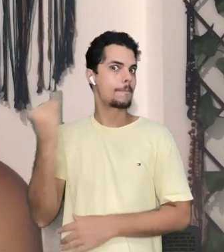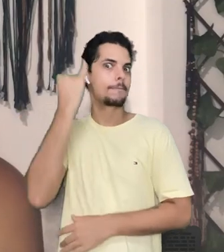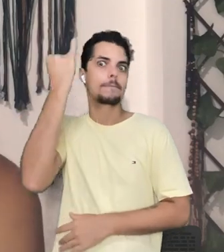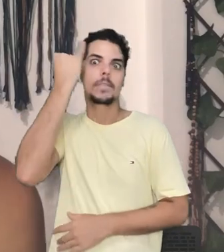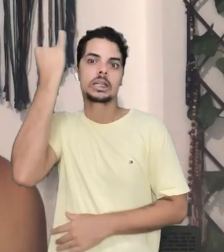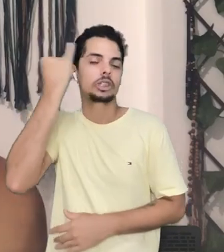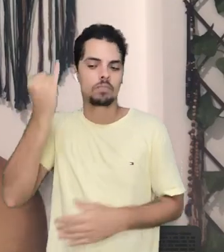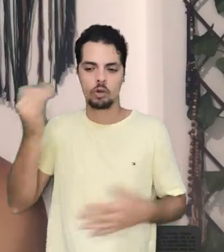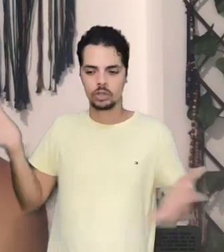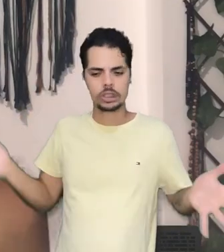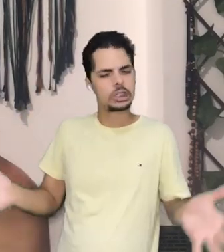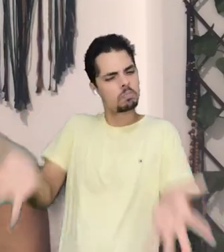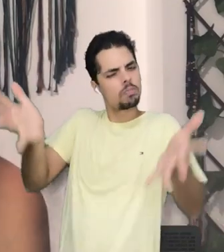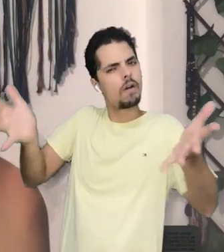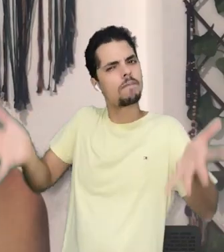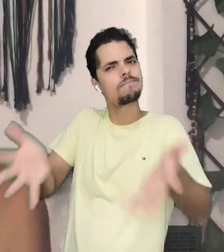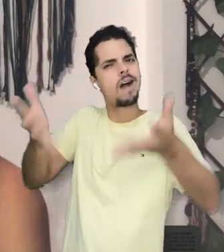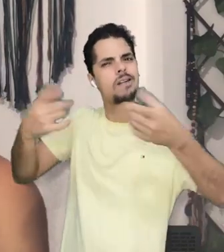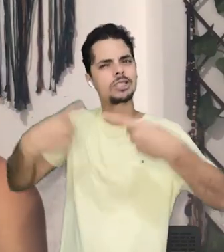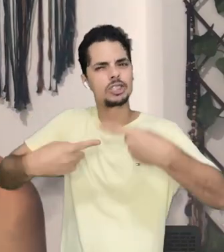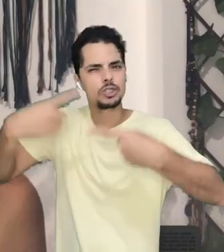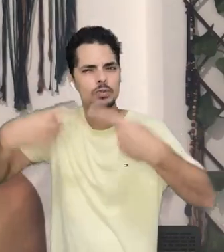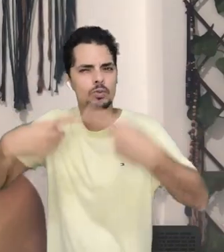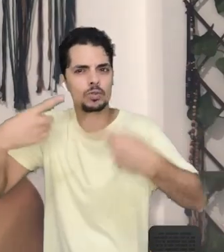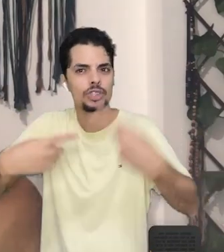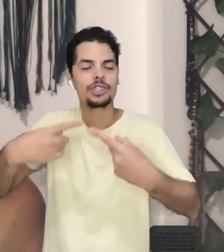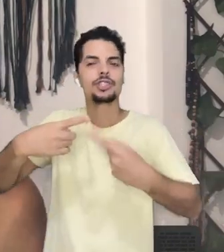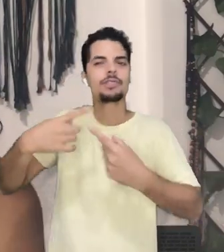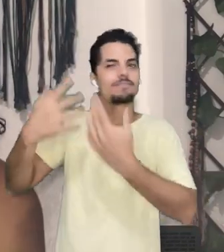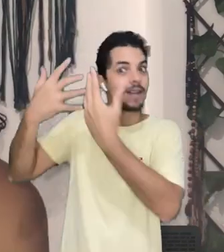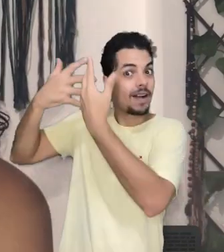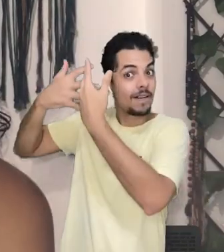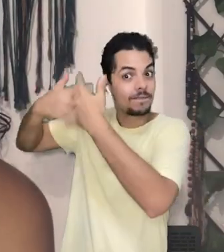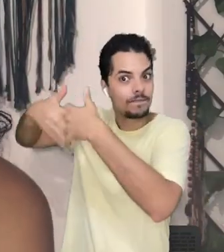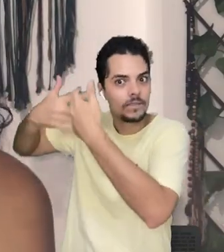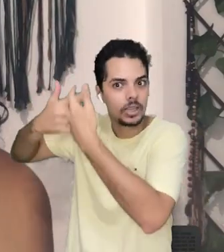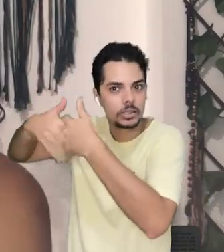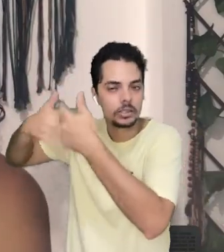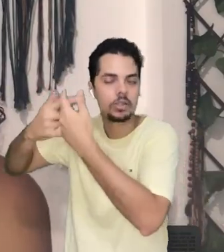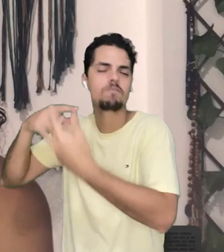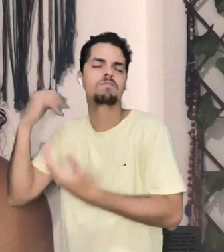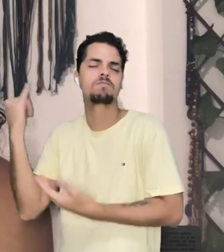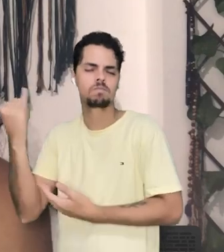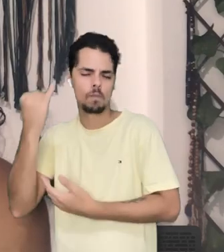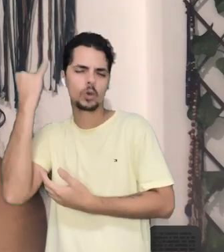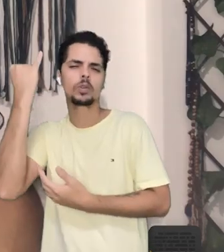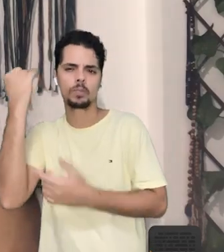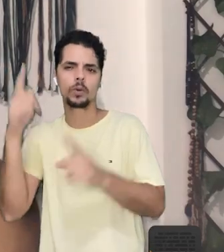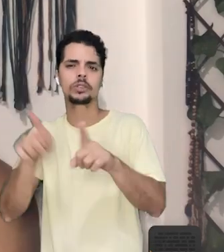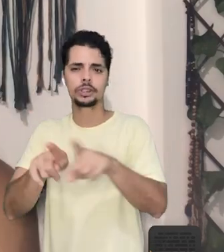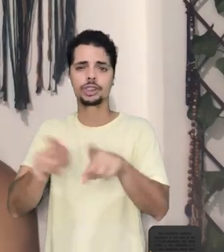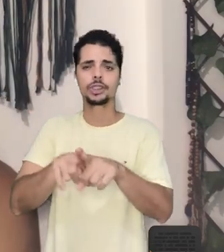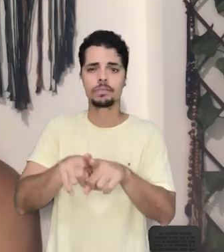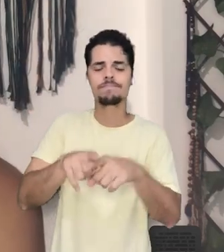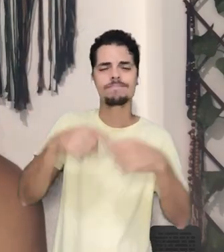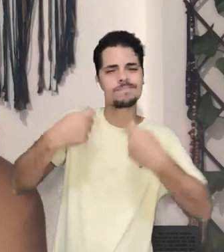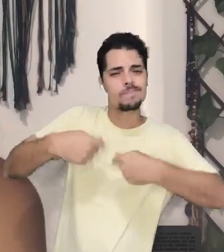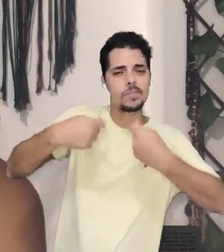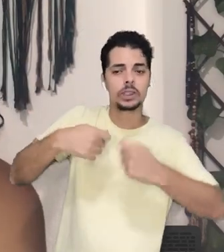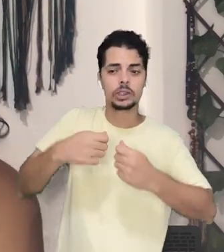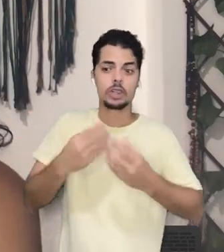reflexão, é promover pedagogias decoloniais, ou seja, práticas que